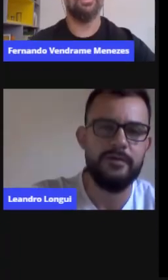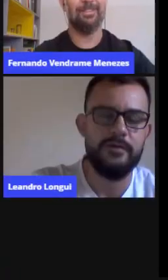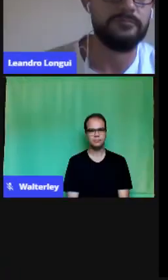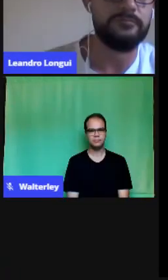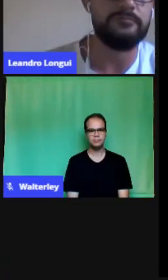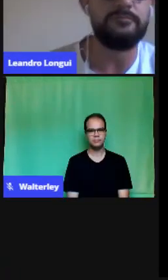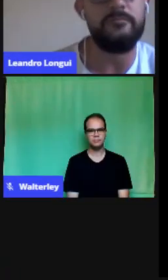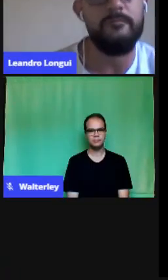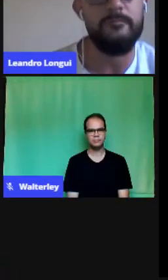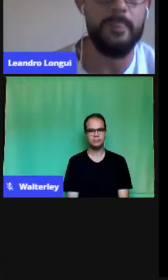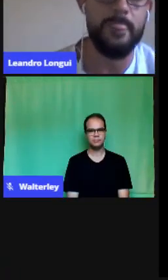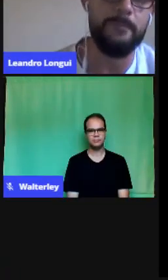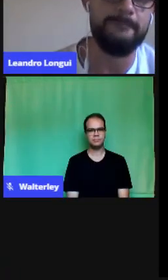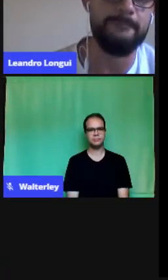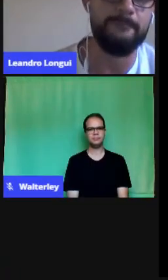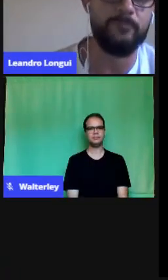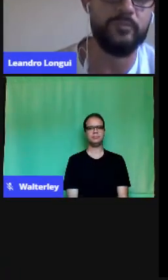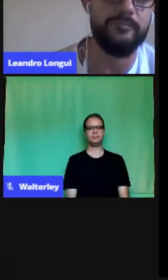obrigado.